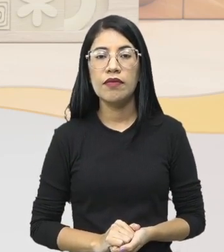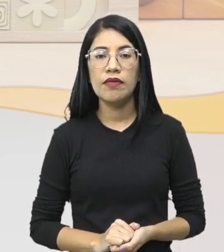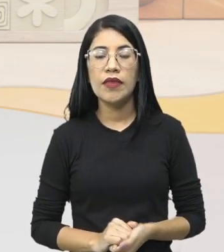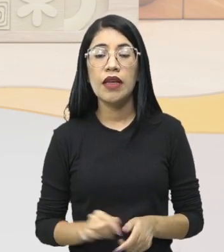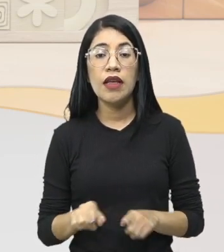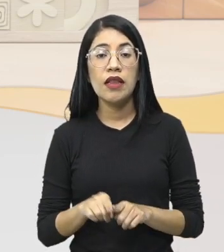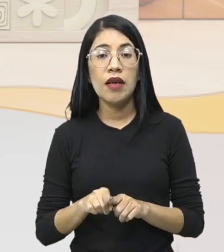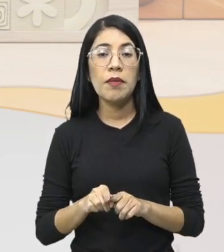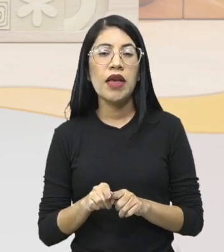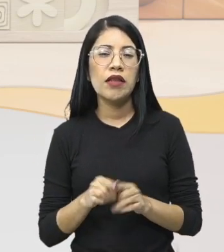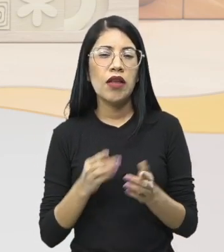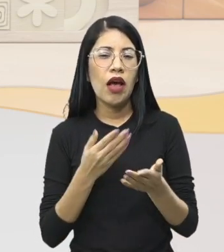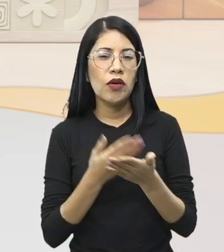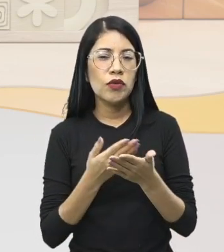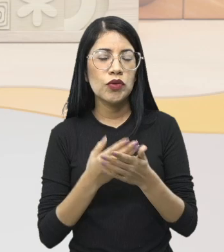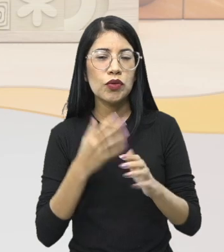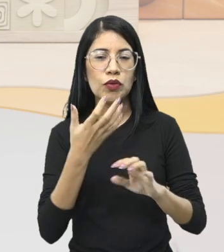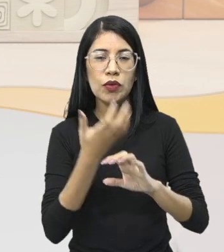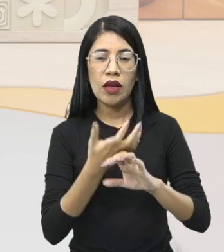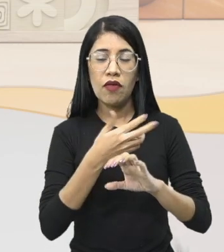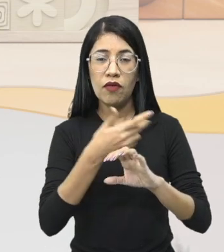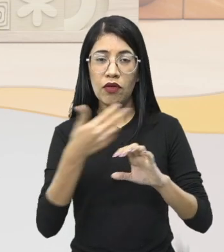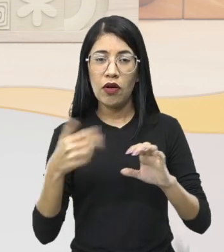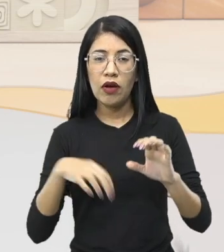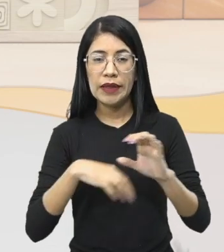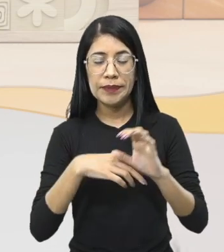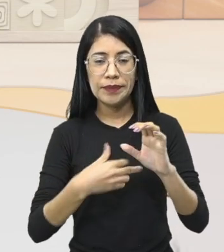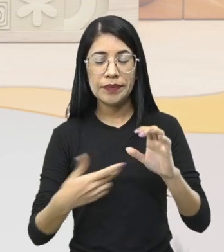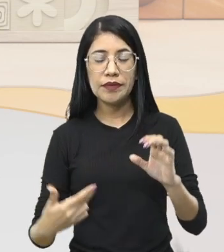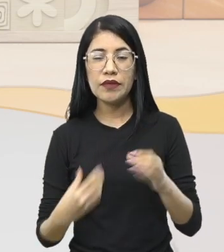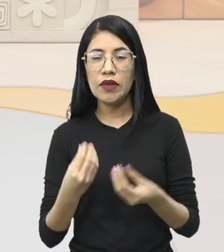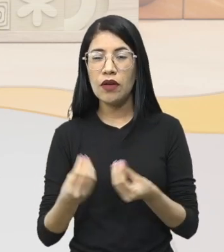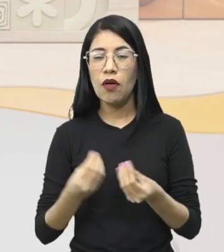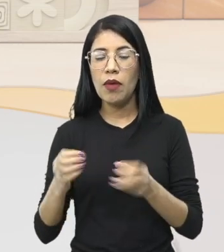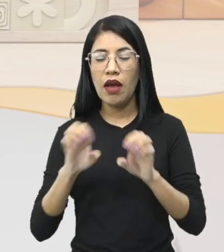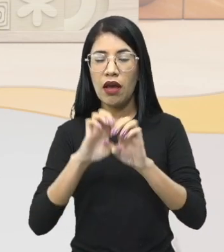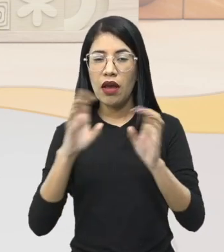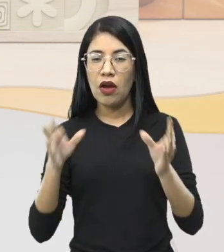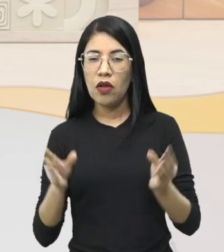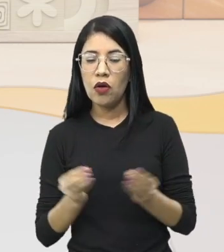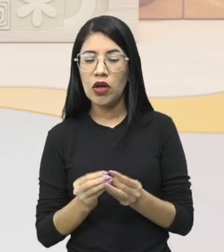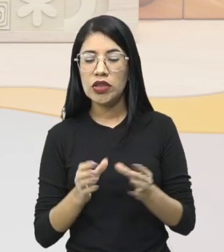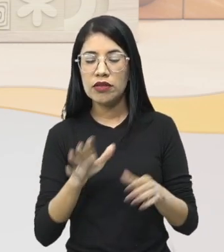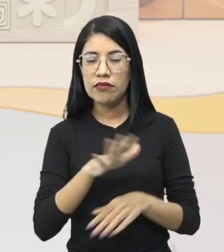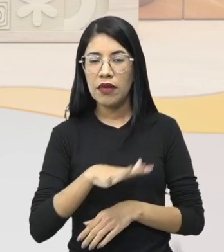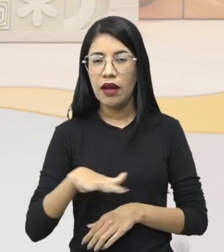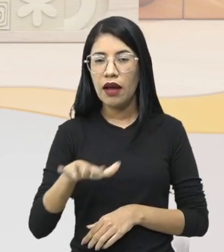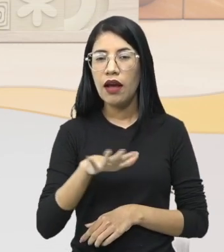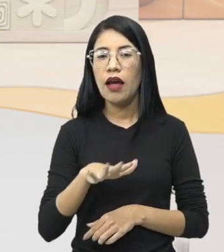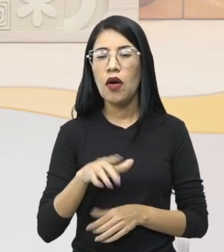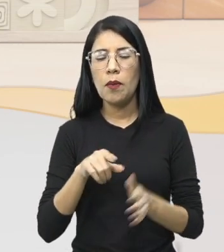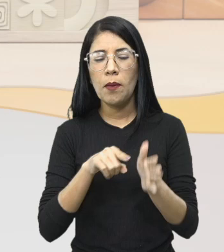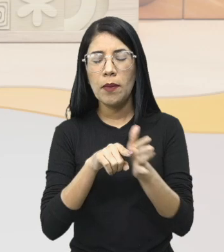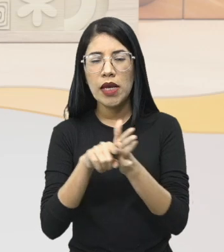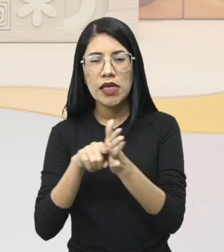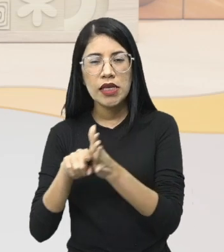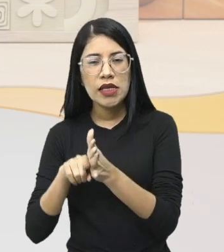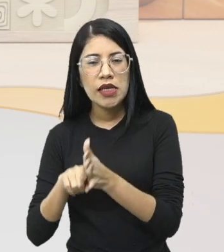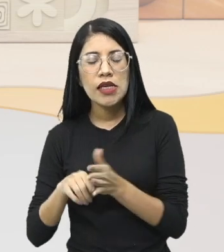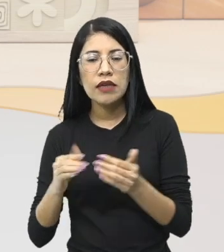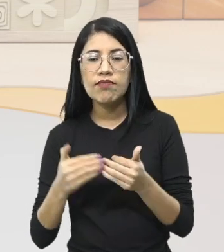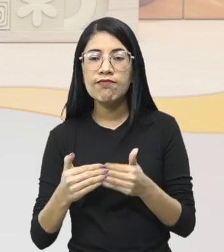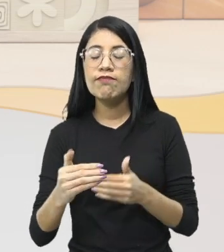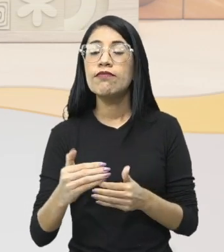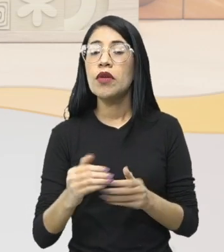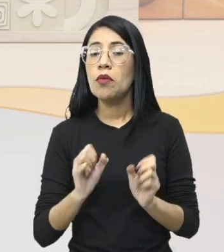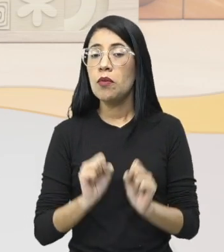do estudo da flora, da fauna e desses processos ecológicos, né, a partir de toda essa pesquisa, a gente